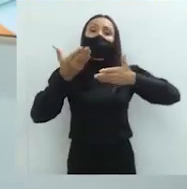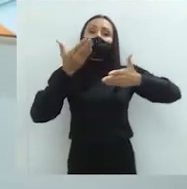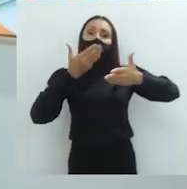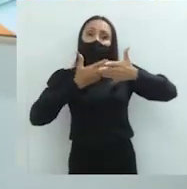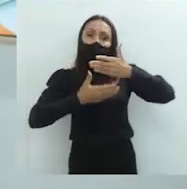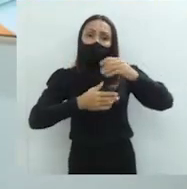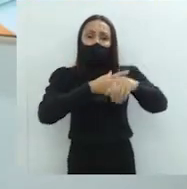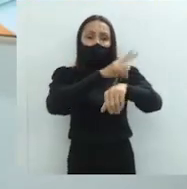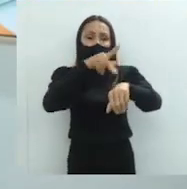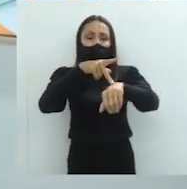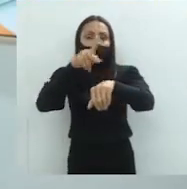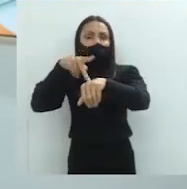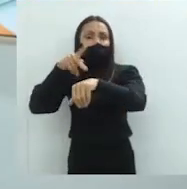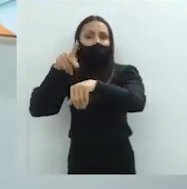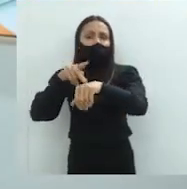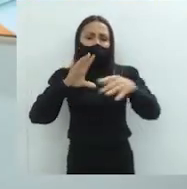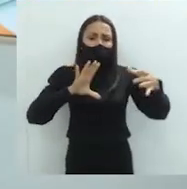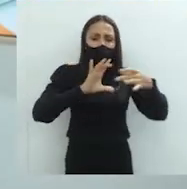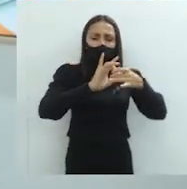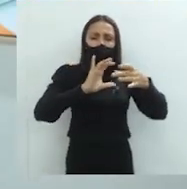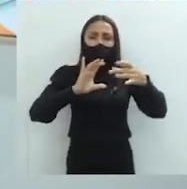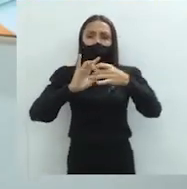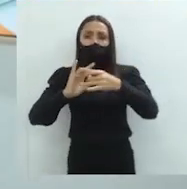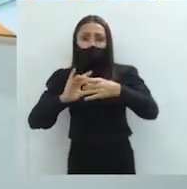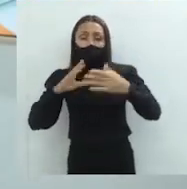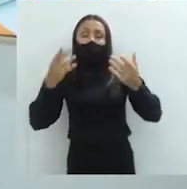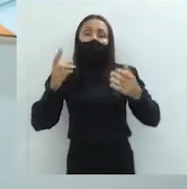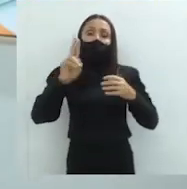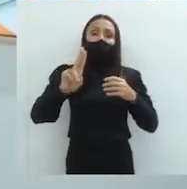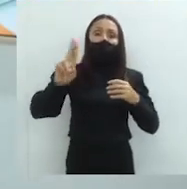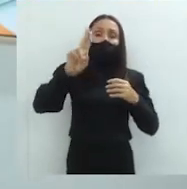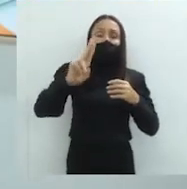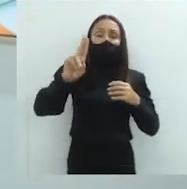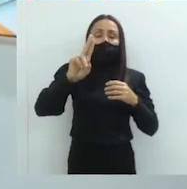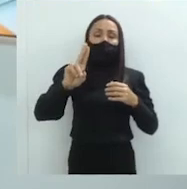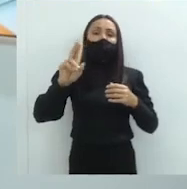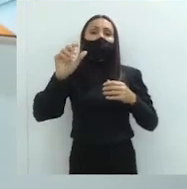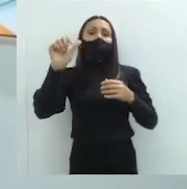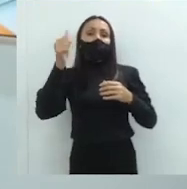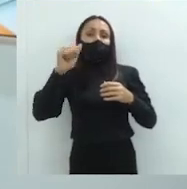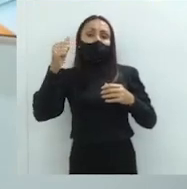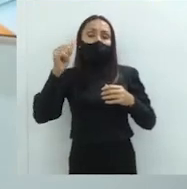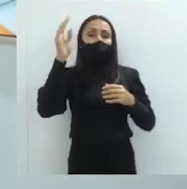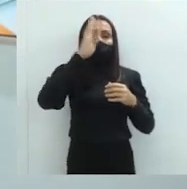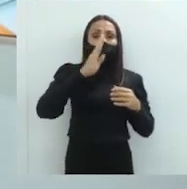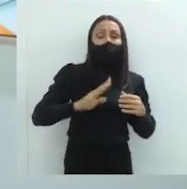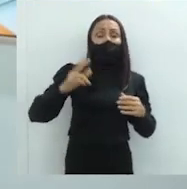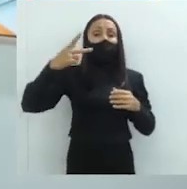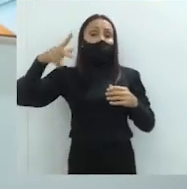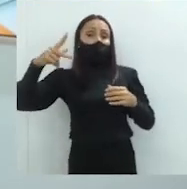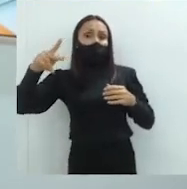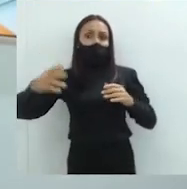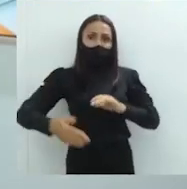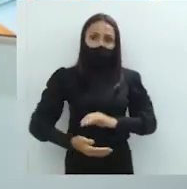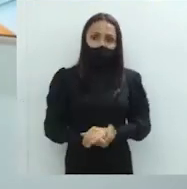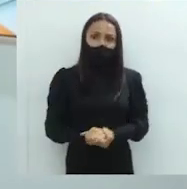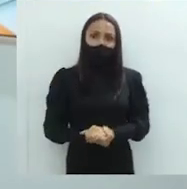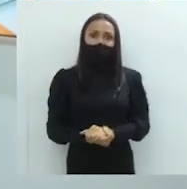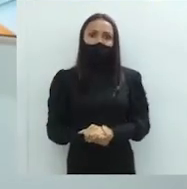os países Brasil, Uruguai, Argentina e Paraguai. É isso.